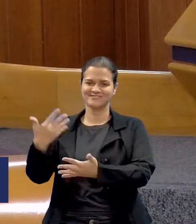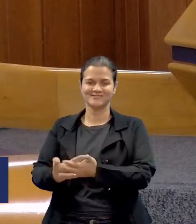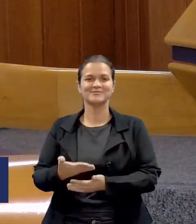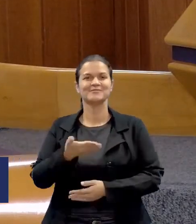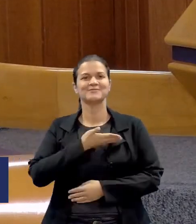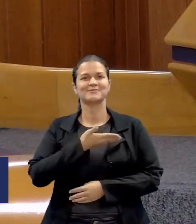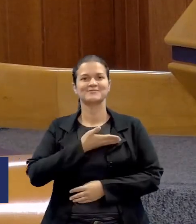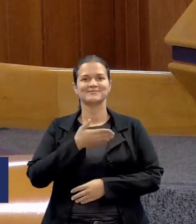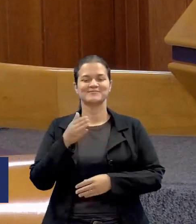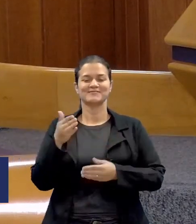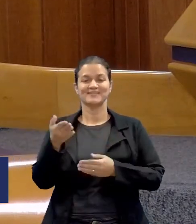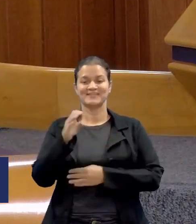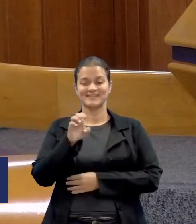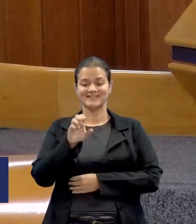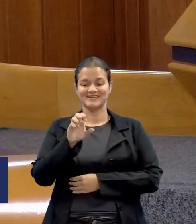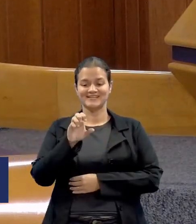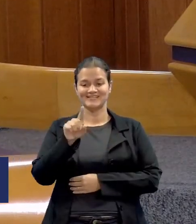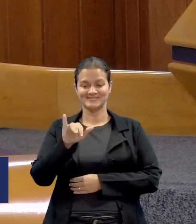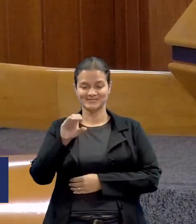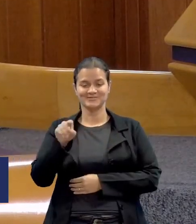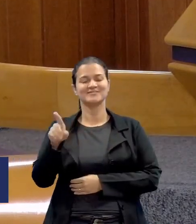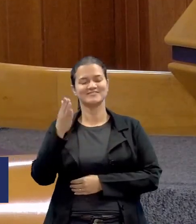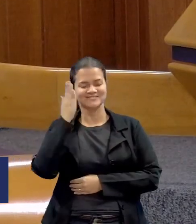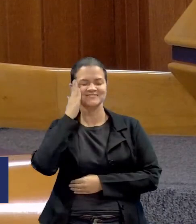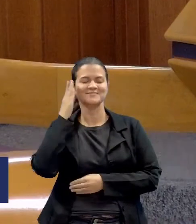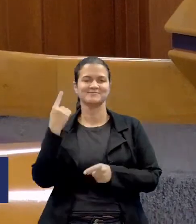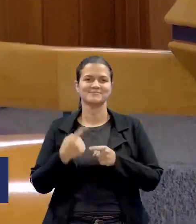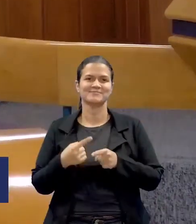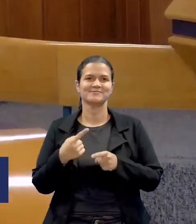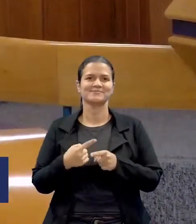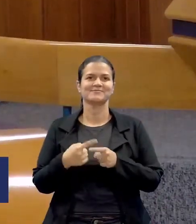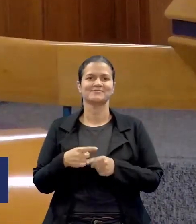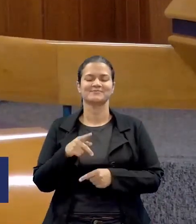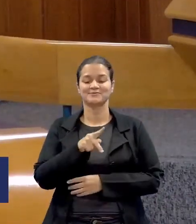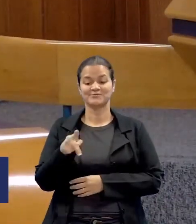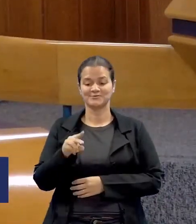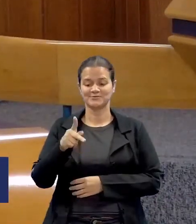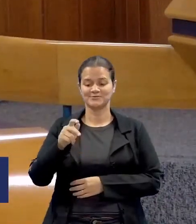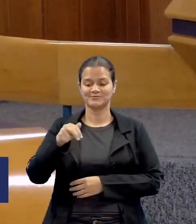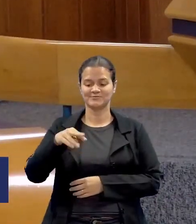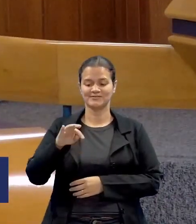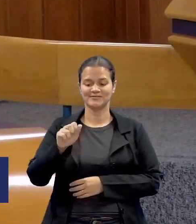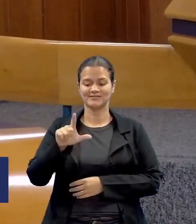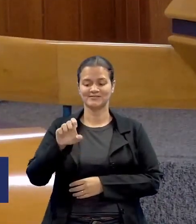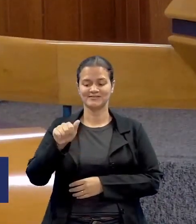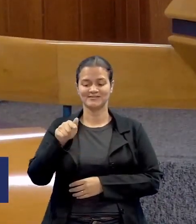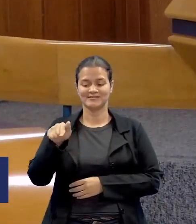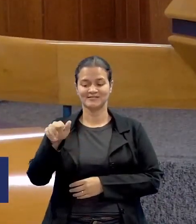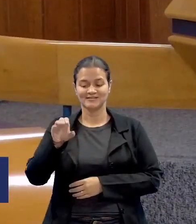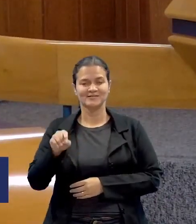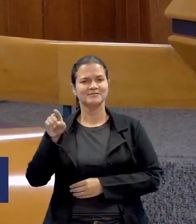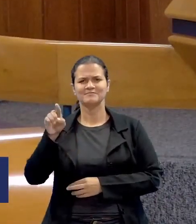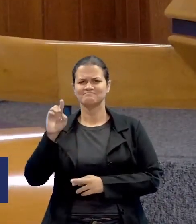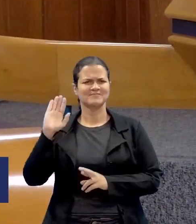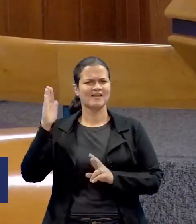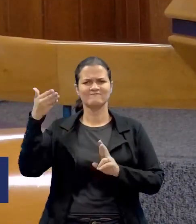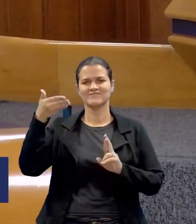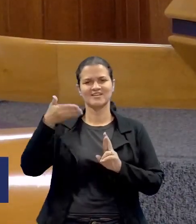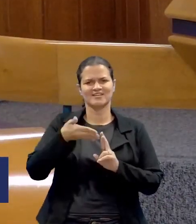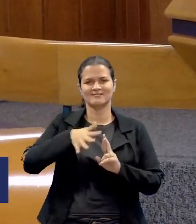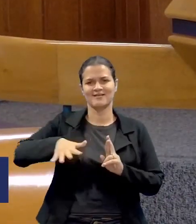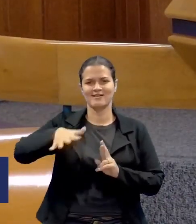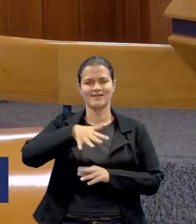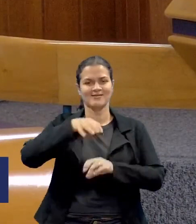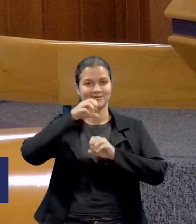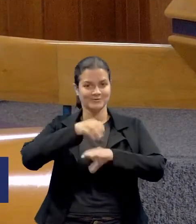Iêsio, ele sabe por quê. Professor Pantaleão, mestre referencial na área da educação.